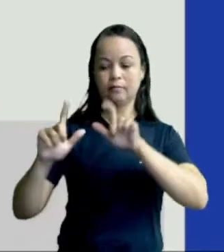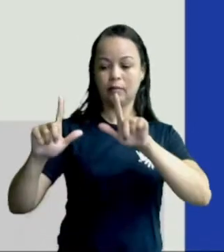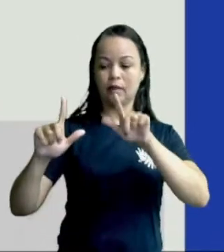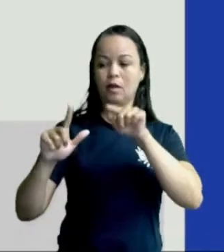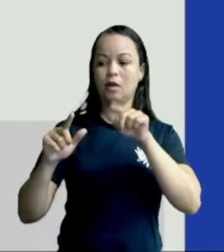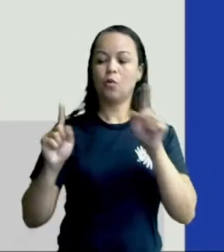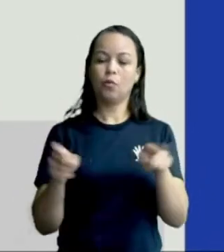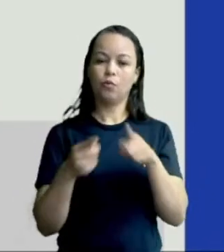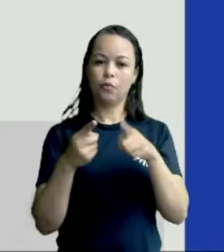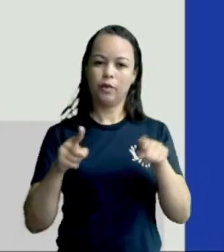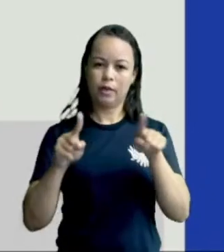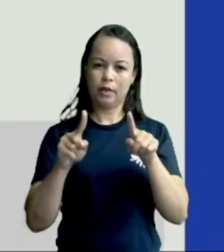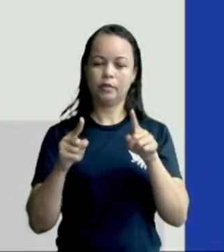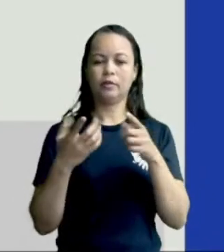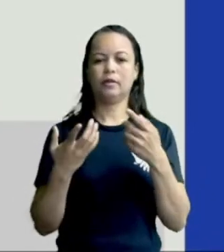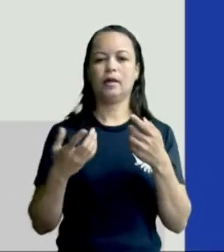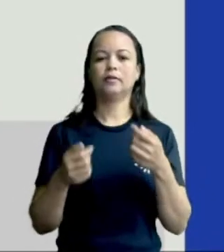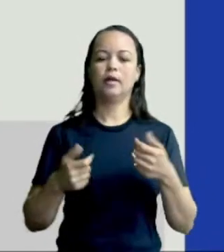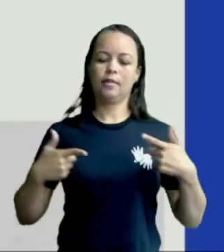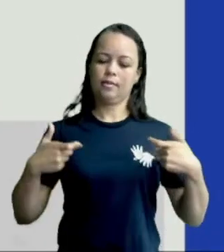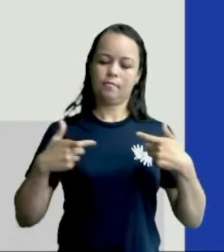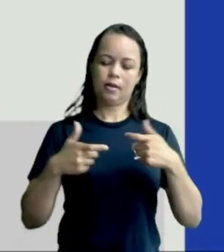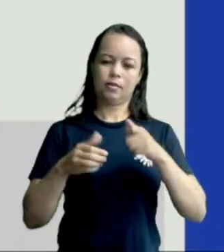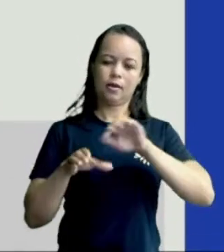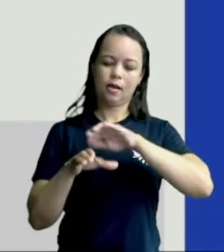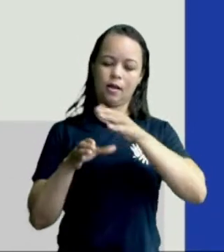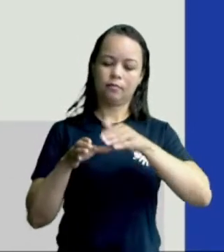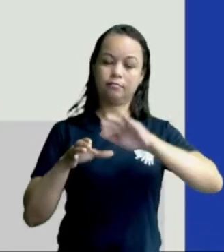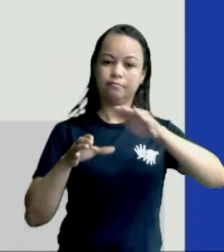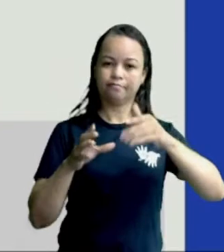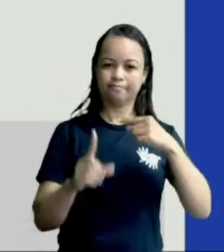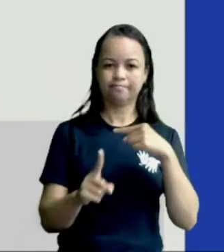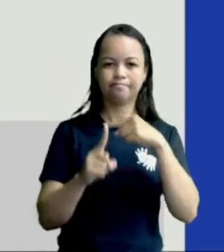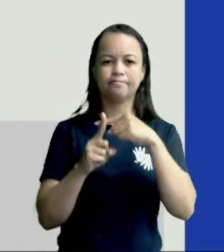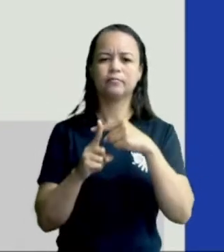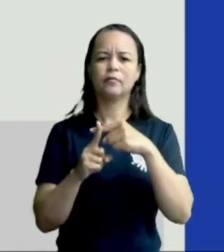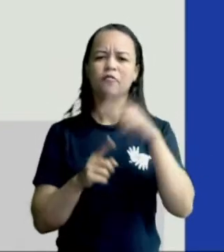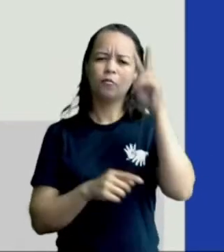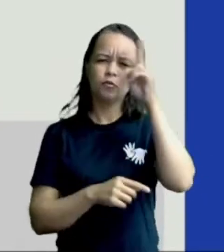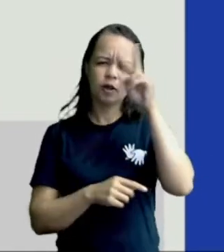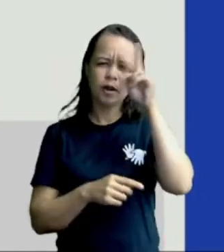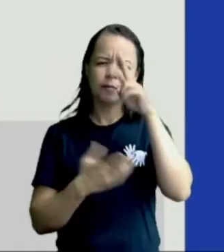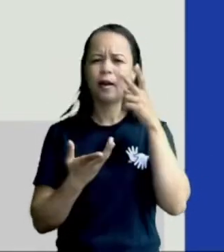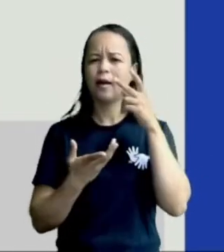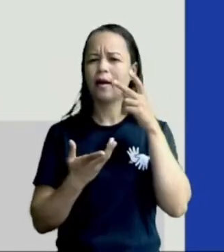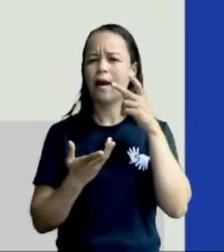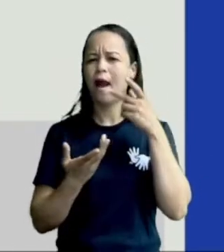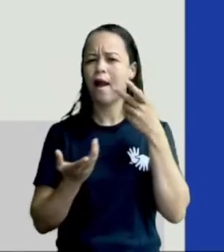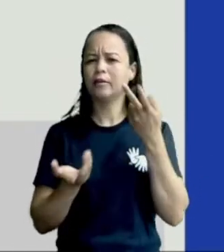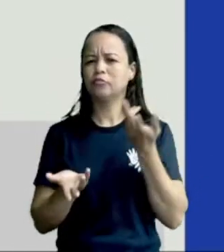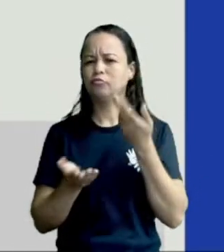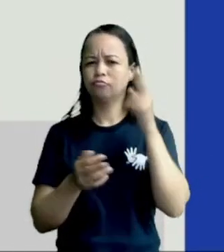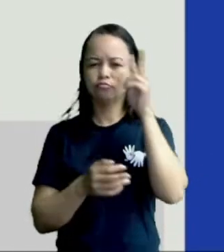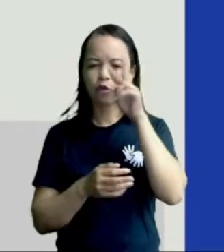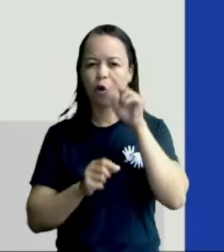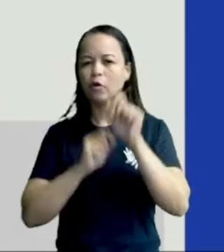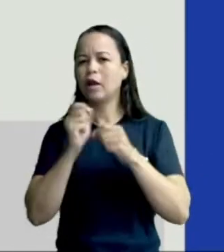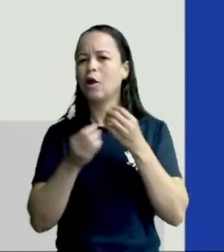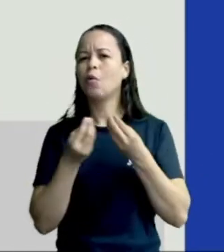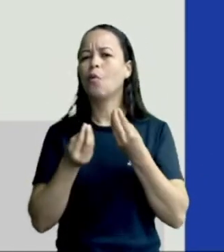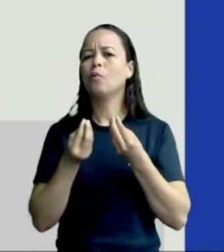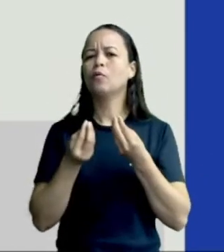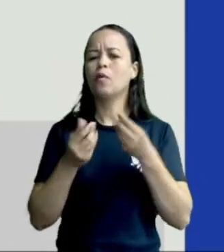hino retrata a Batalha do Monte das Tabocas. Vamos relembrar um pouquinho que história é essa? Que batalha foi